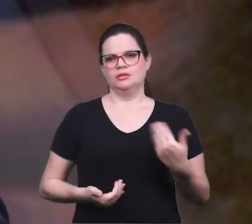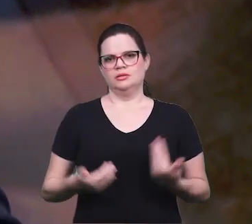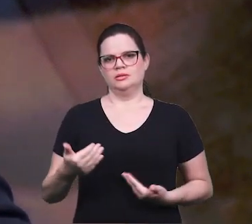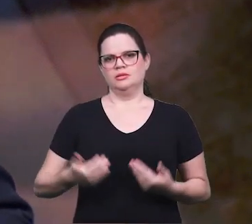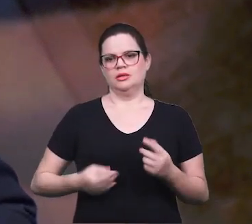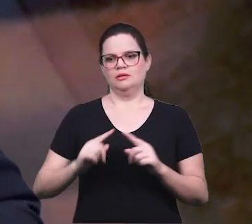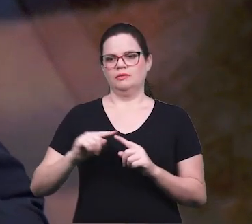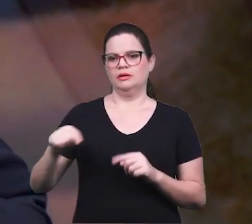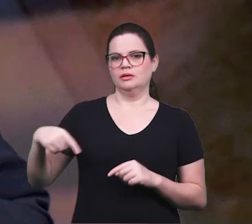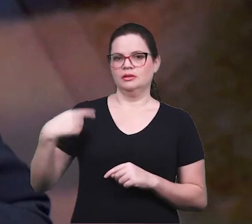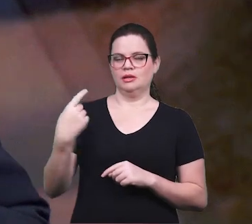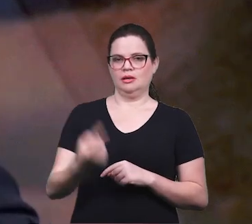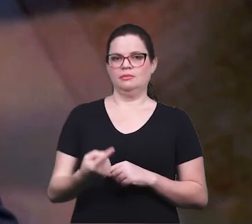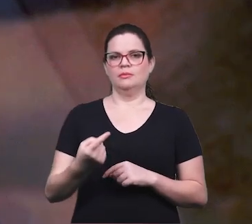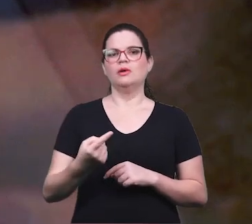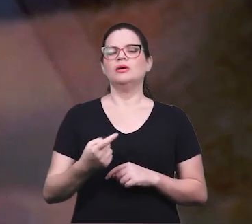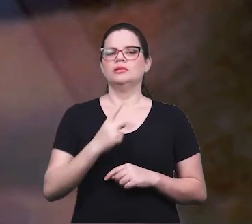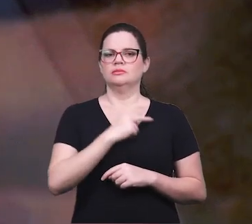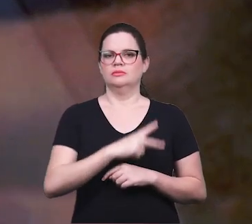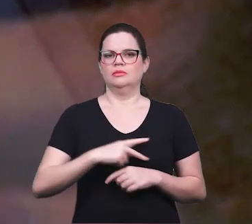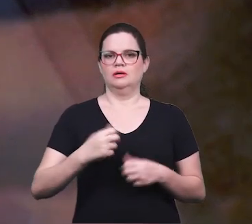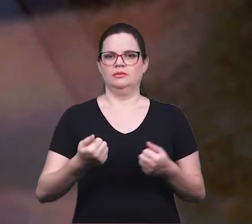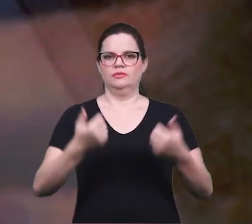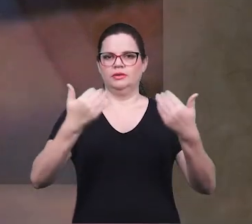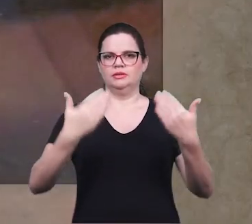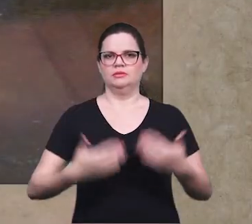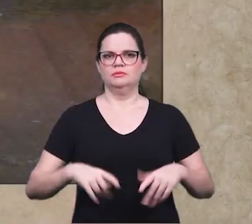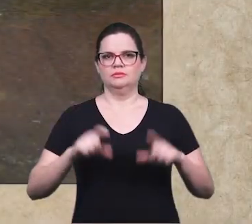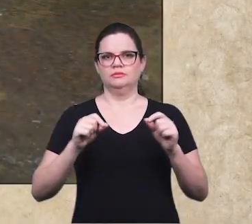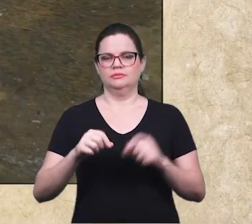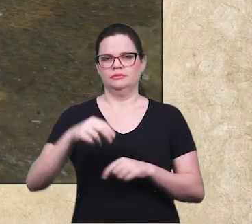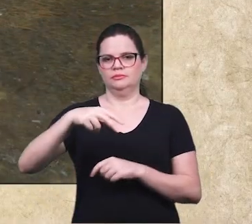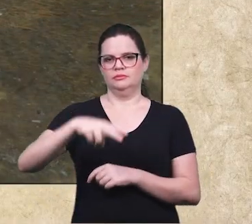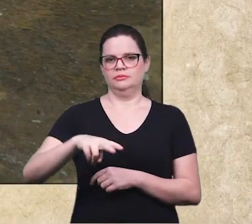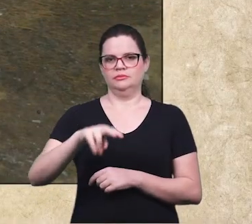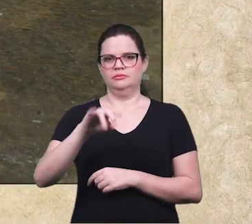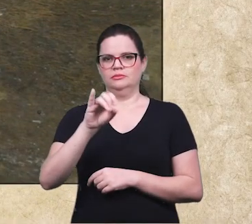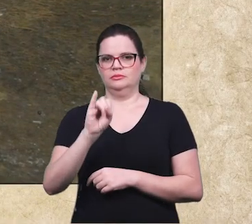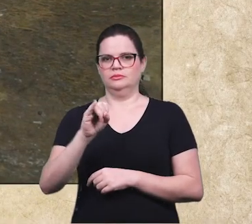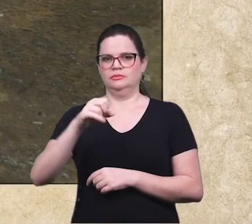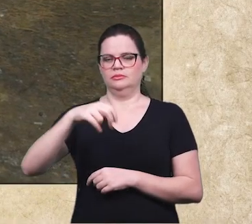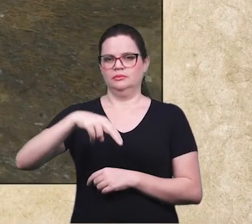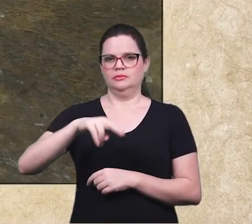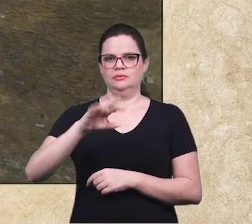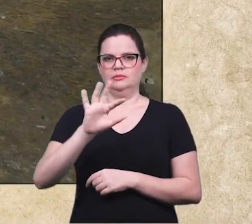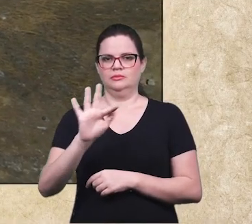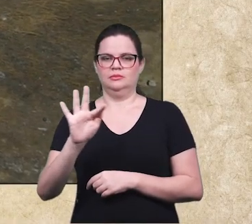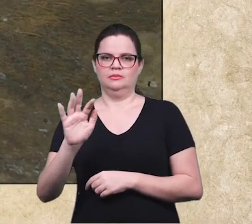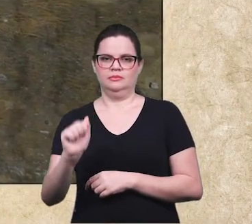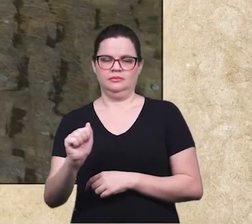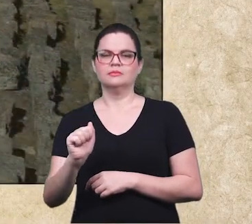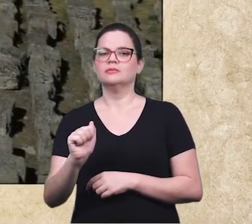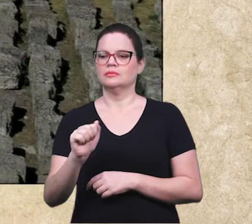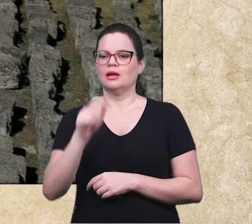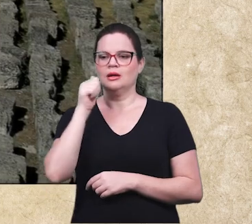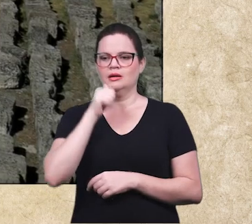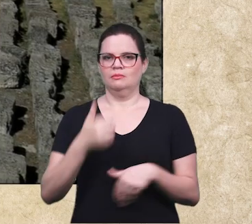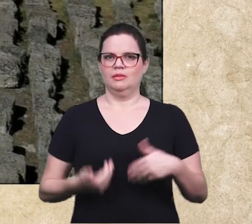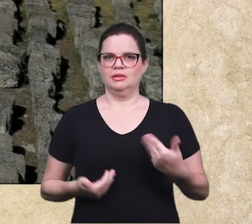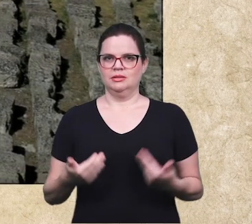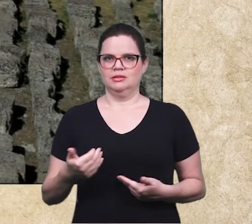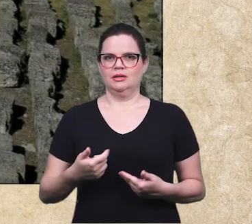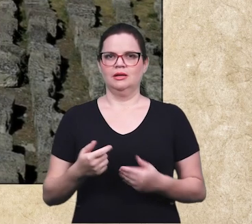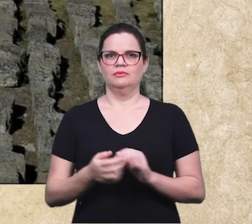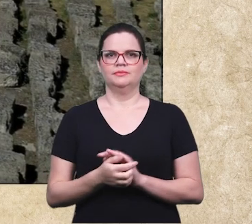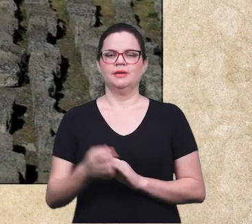final, o Paulo cita ela, Ninfa, a casa de Ninfa. Eu tive